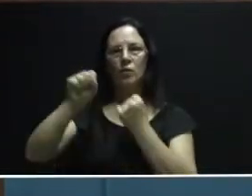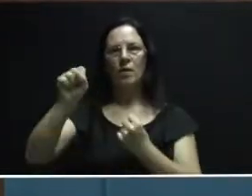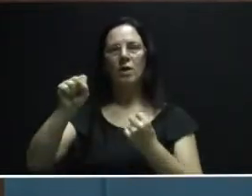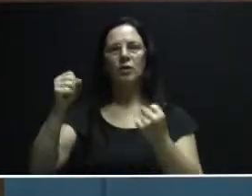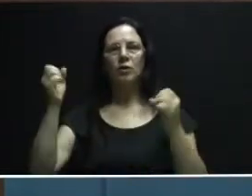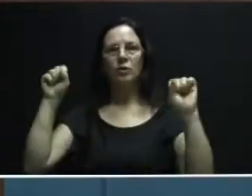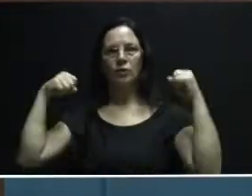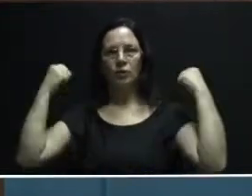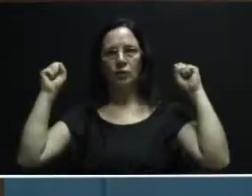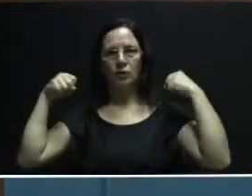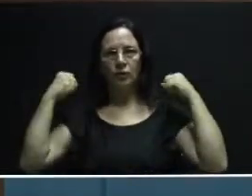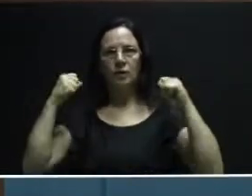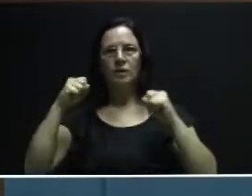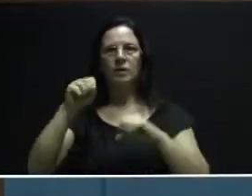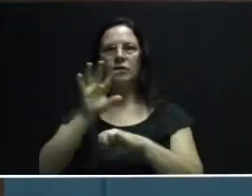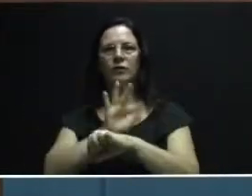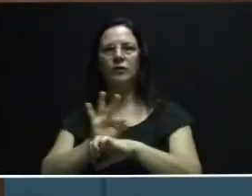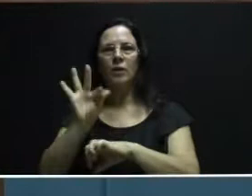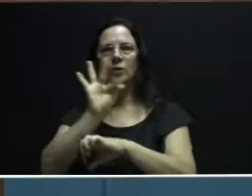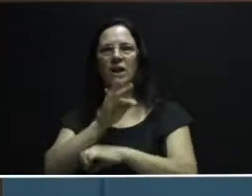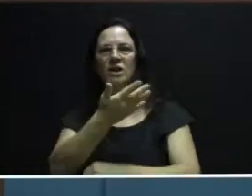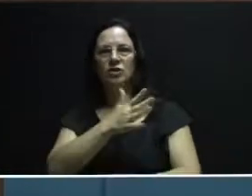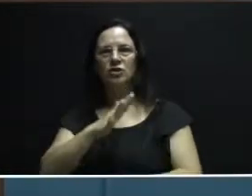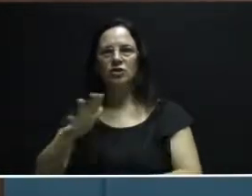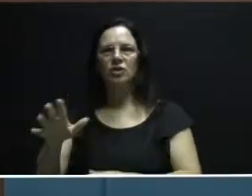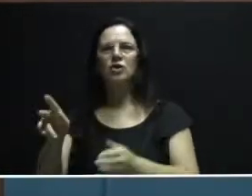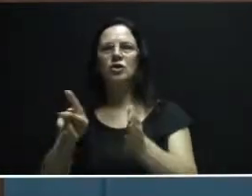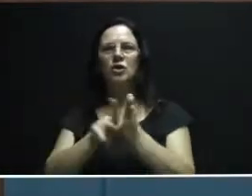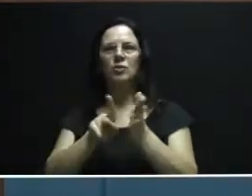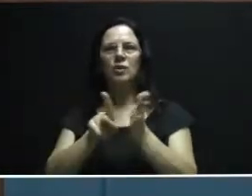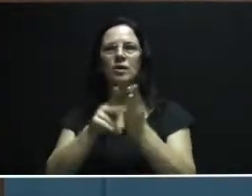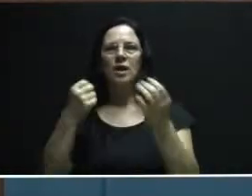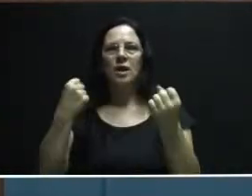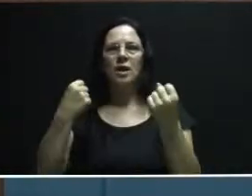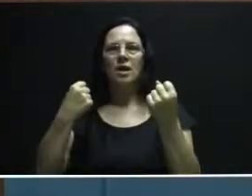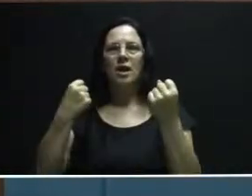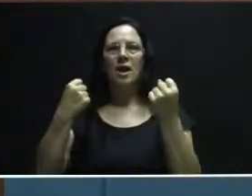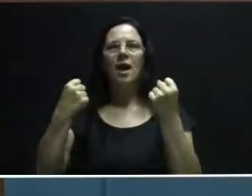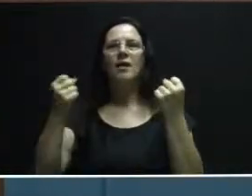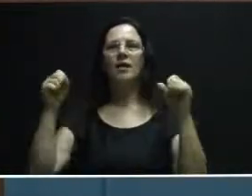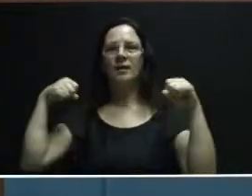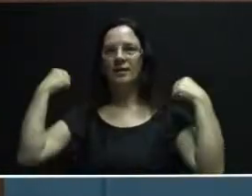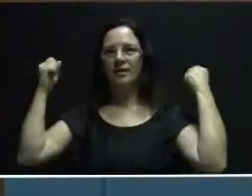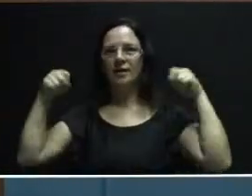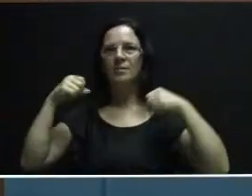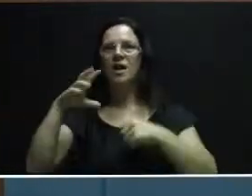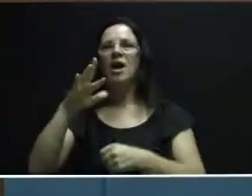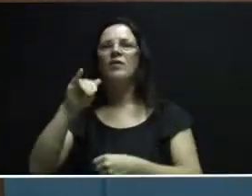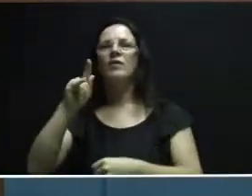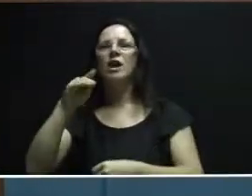a FEFES. Elina Gomes é proprietária da Academia Flexion desde